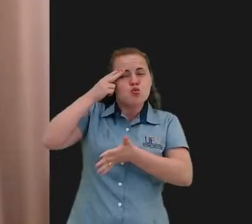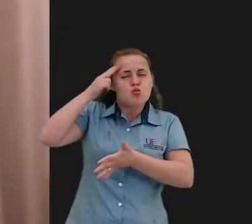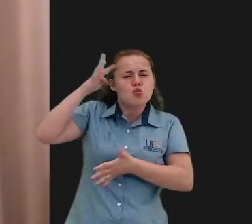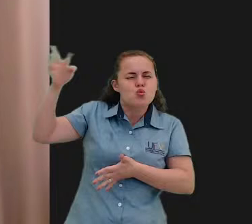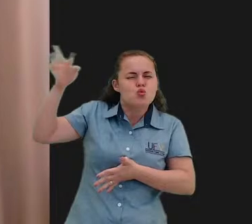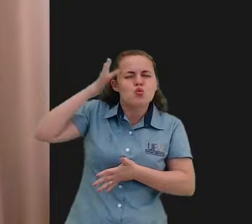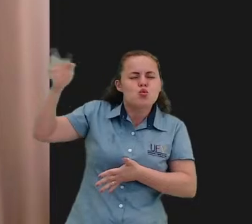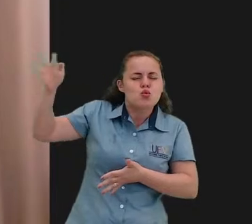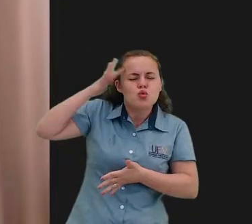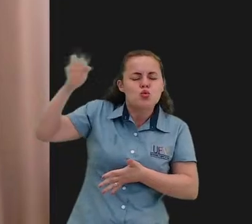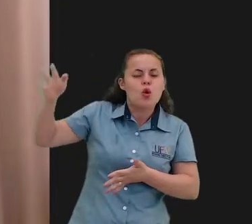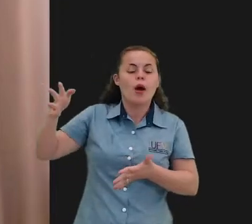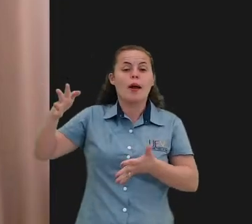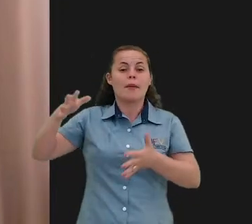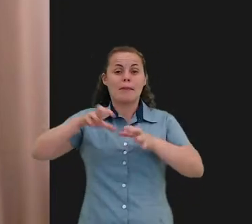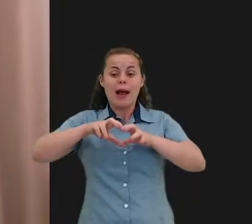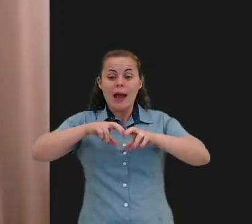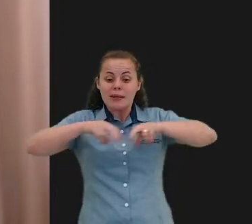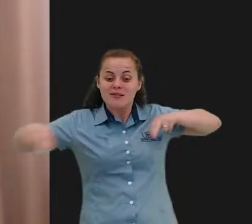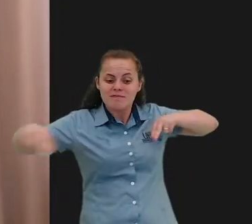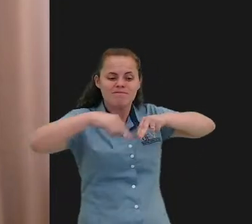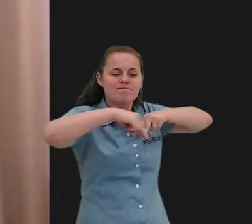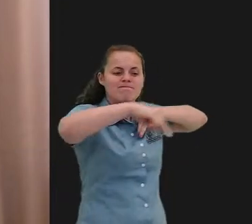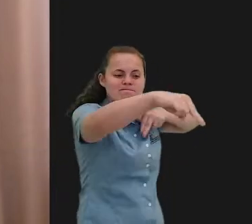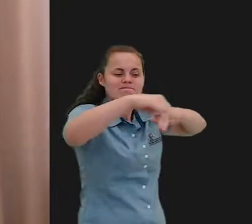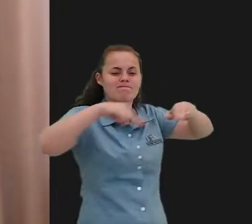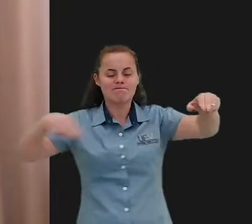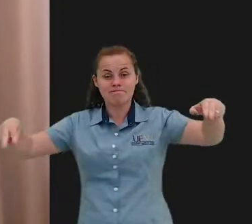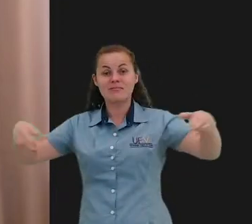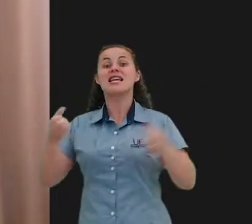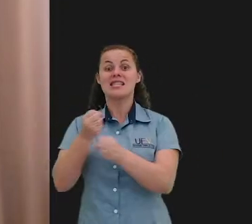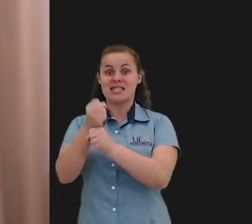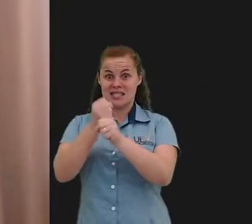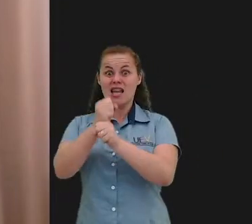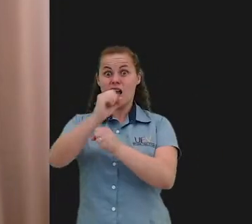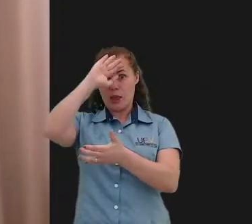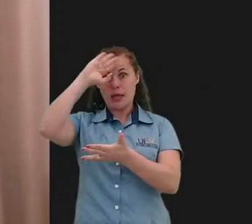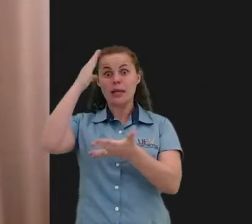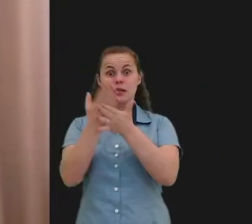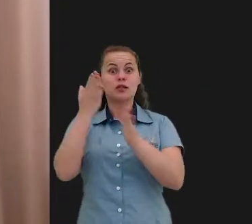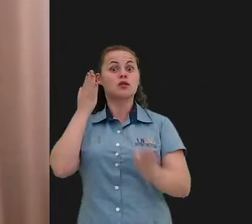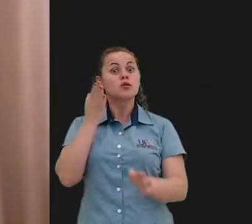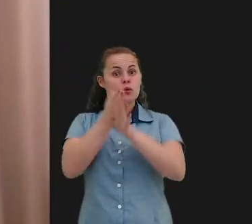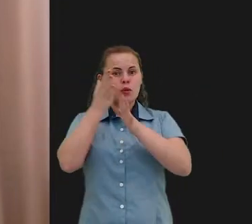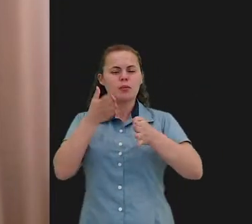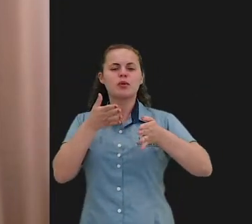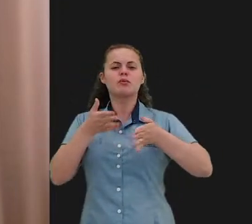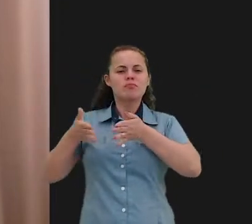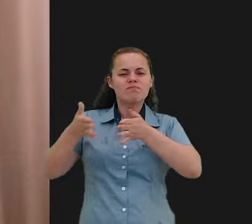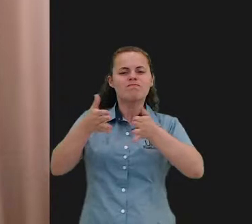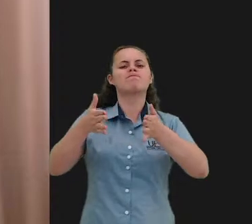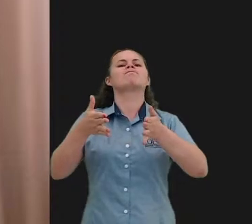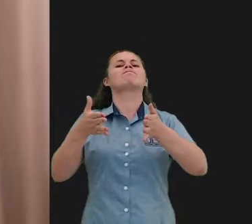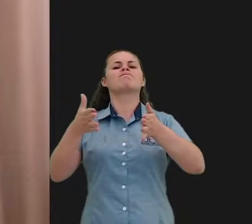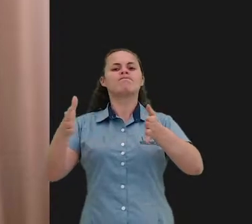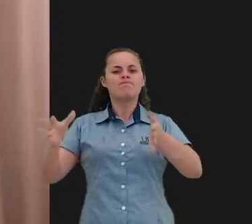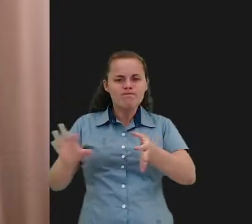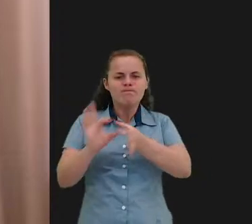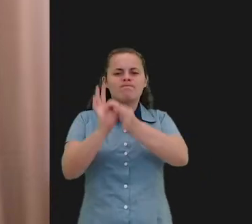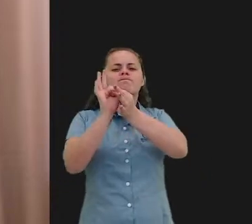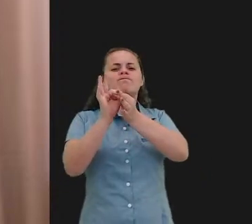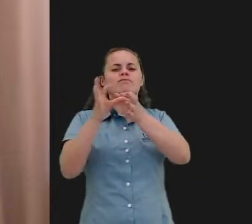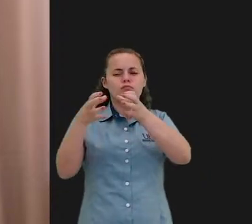que a distância física não permitia. Esse ano, acredito que descobrimos o caminho para essa integração fantástica de